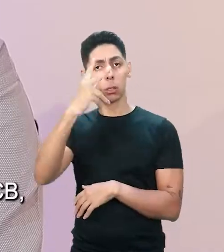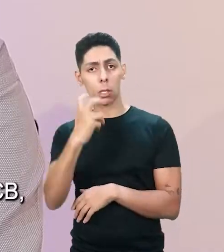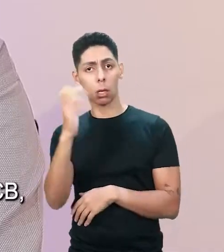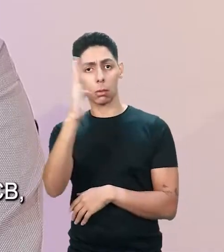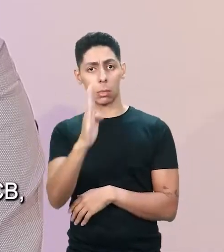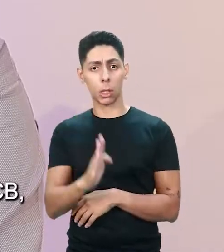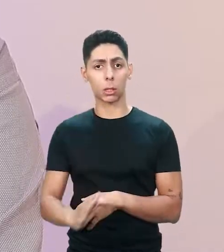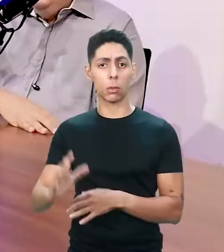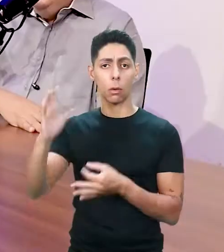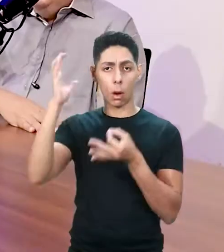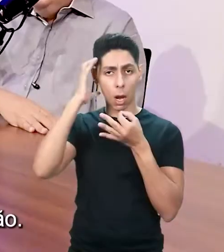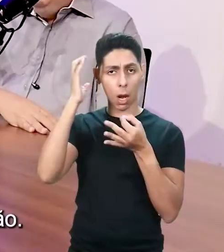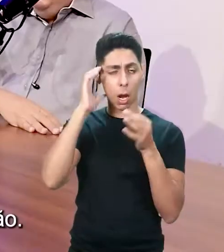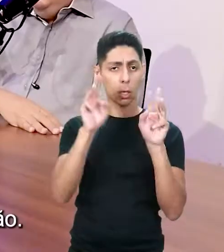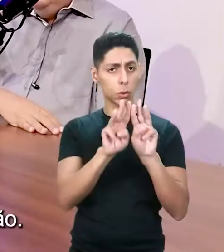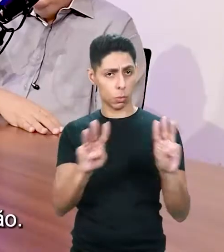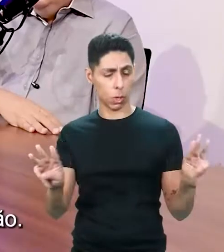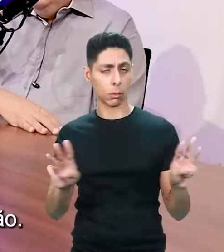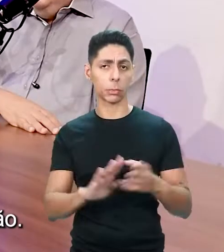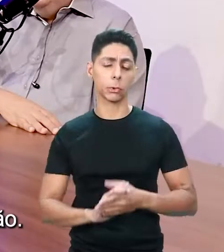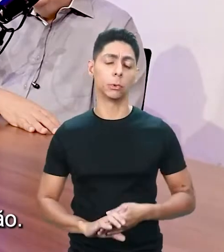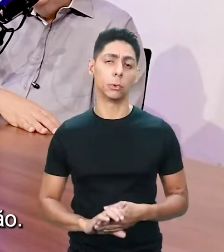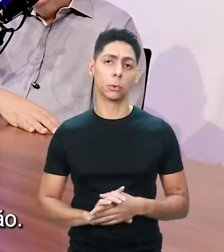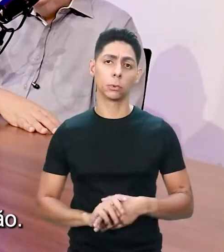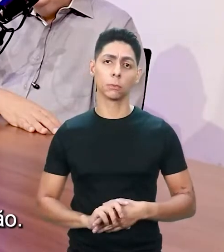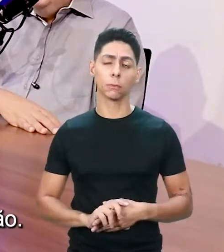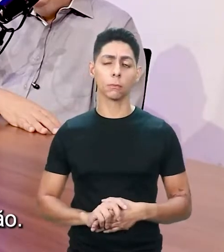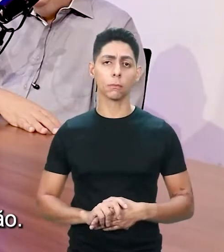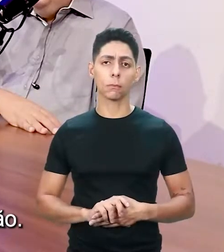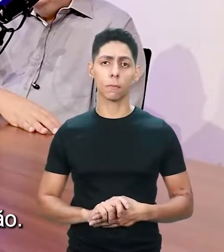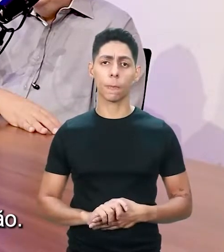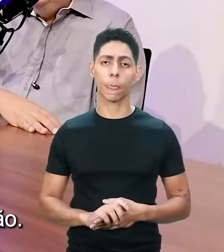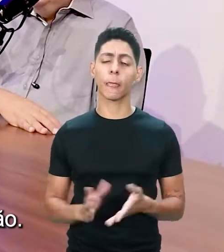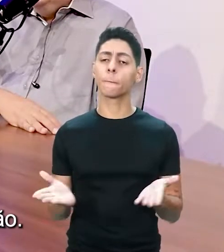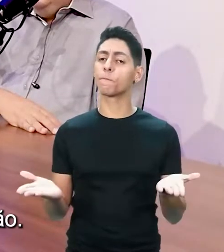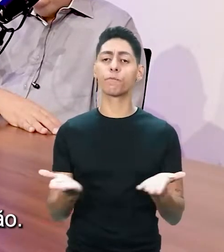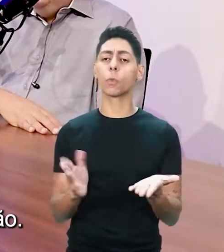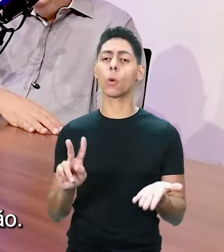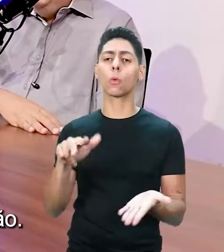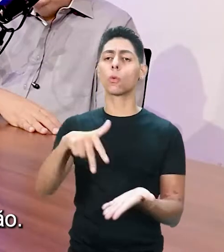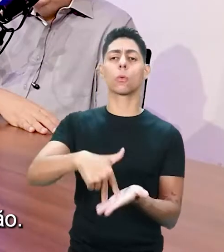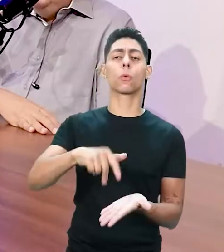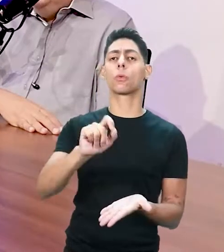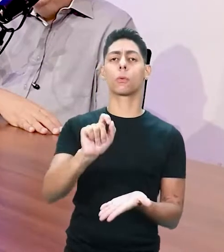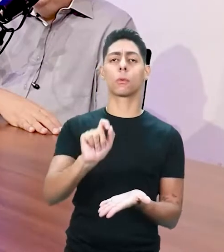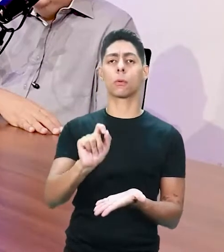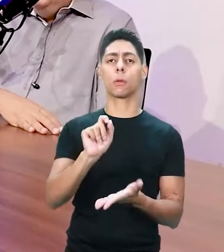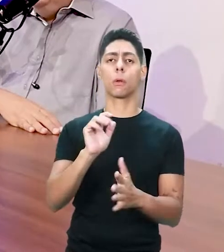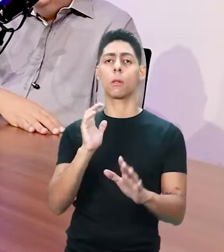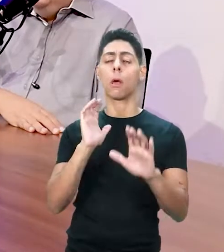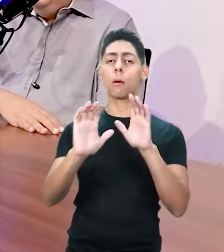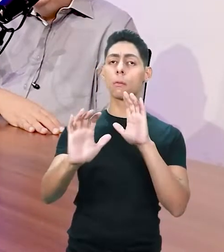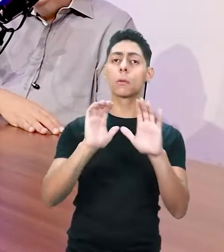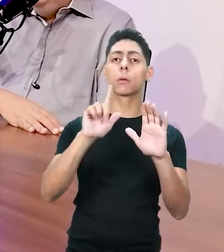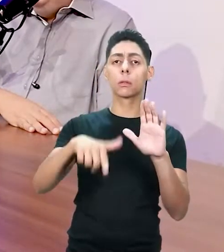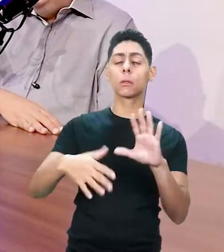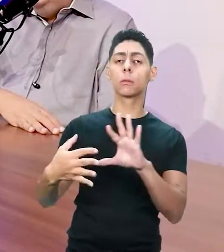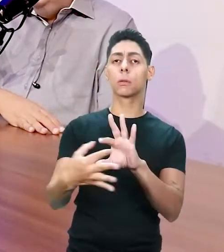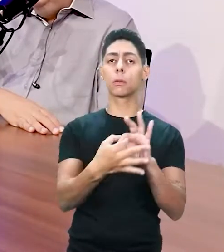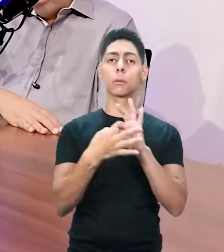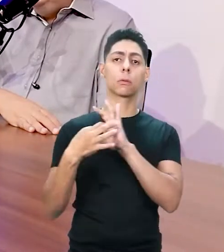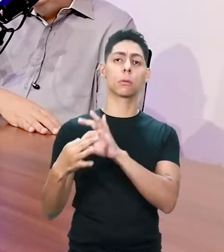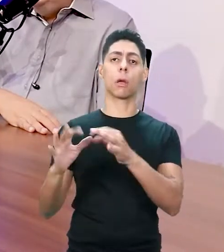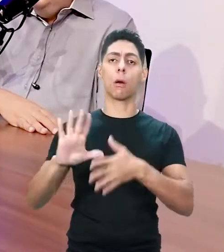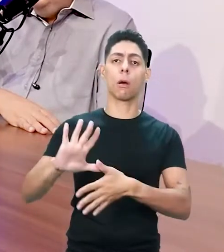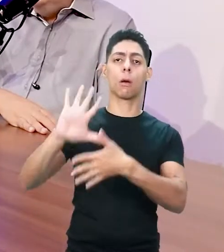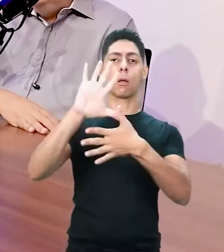ONCB, que é uma rádio web. Também hoje está à frente da comunicação da União